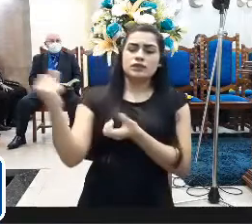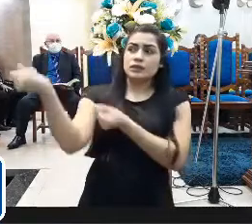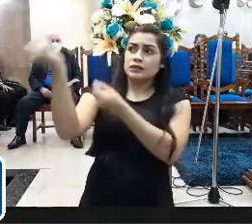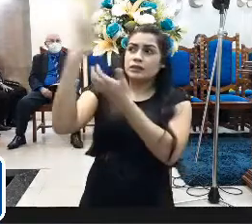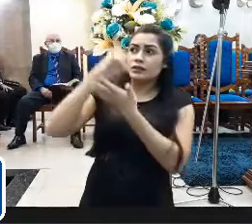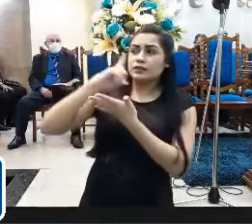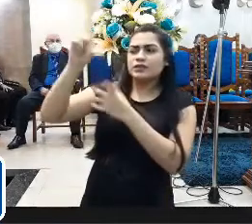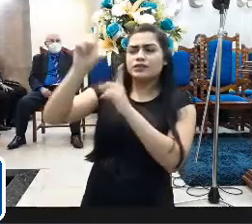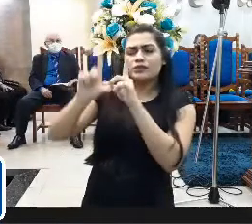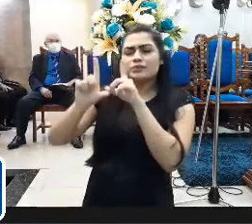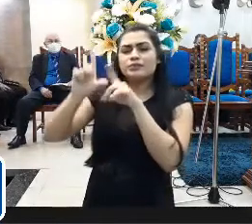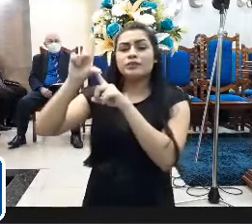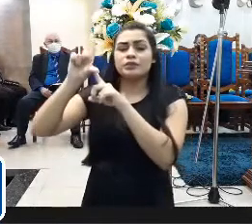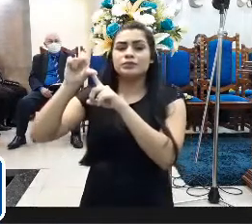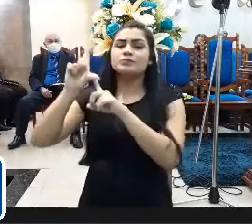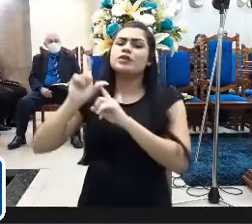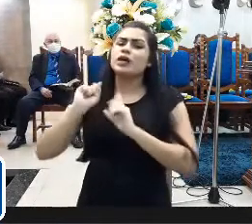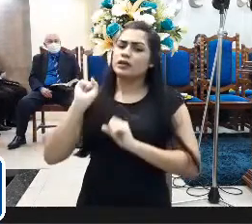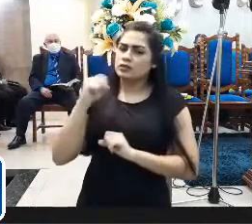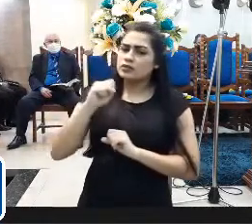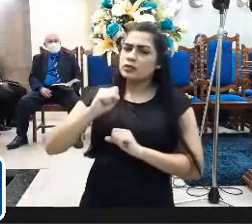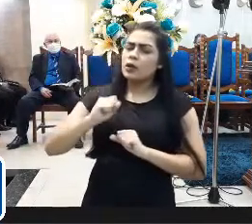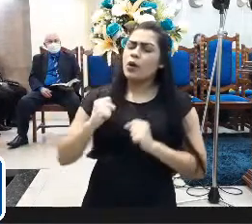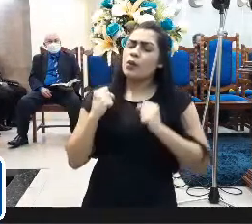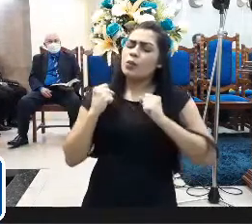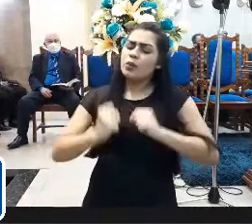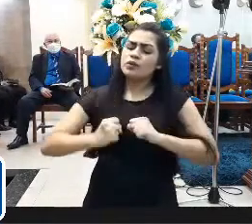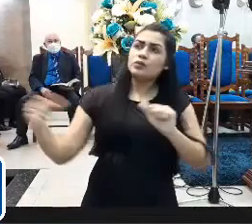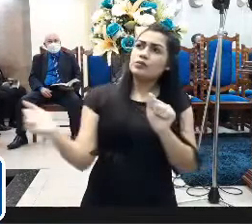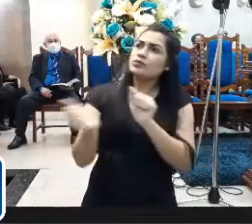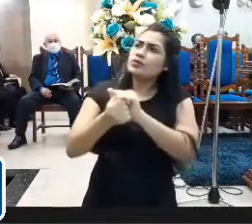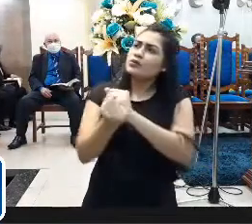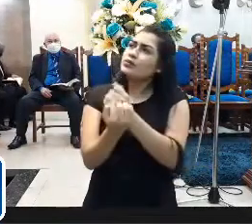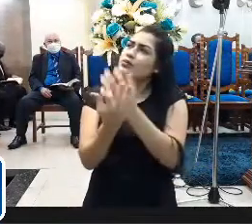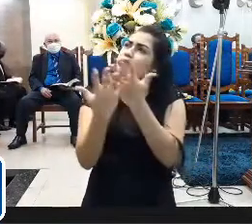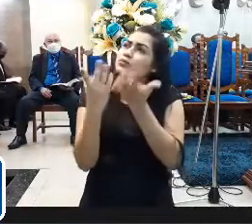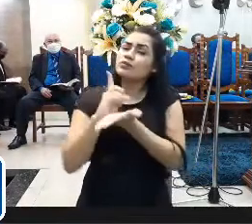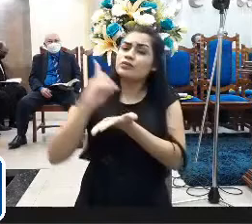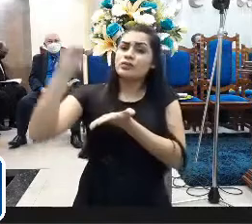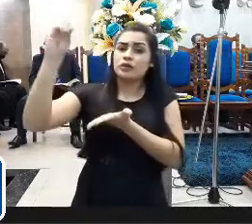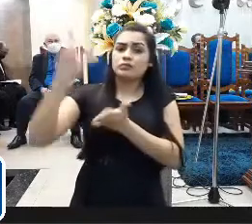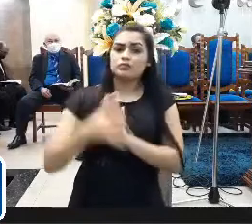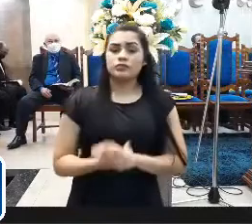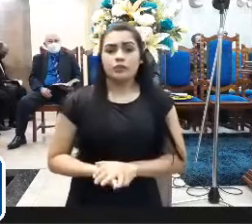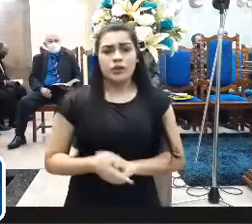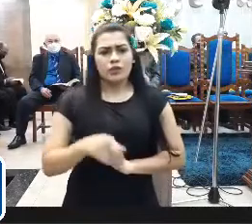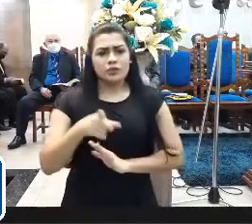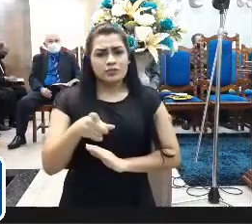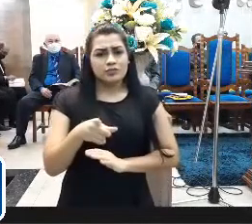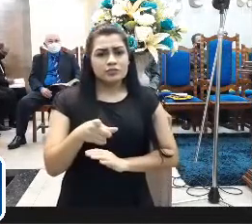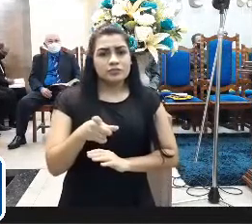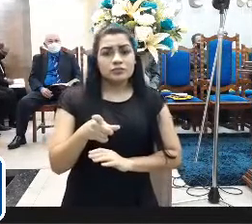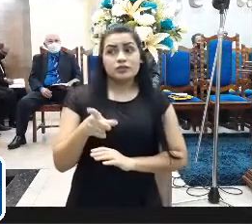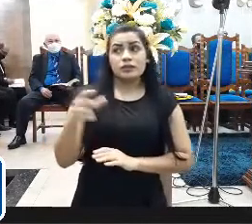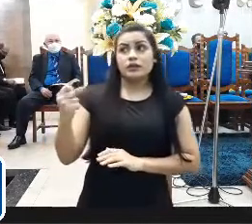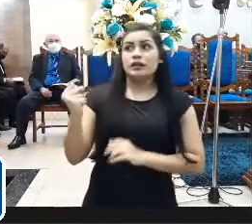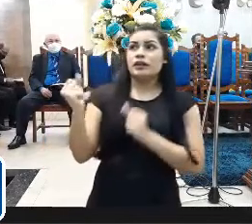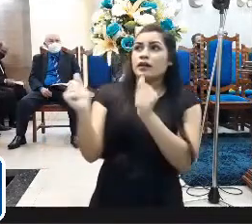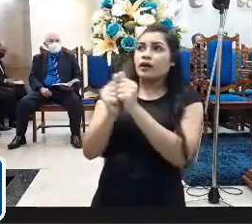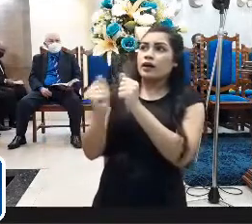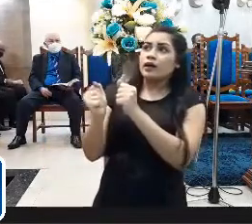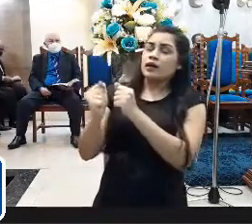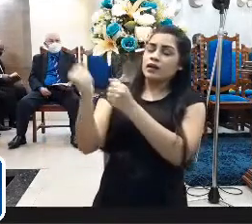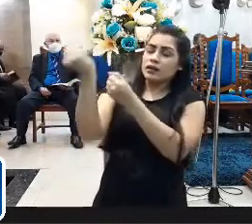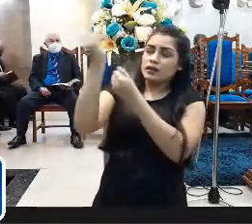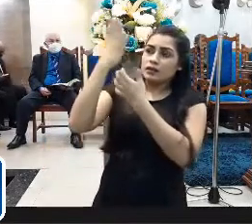podemos glorificá-lo no meio do sofrimento. Enquanto você não aprender a depender da graça de Deus,